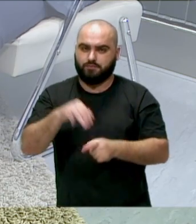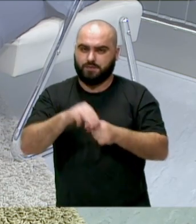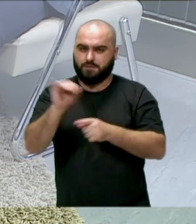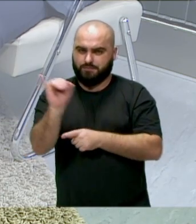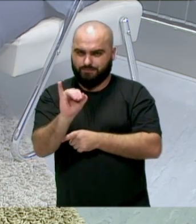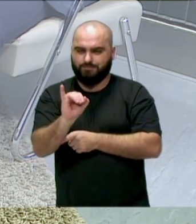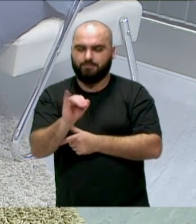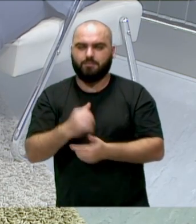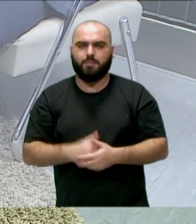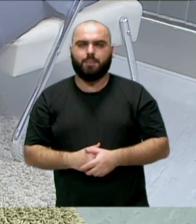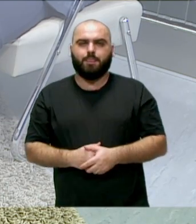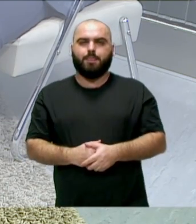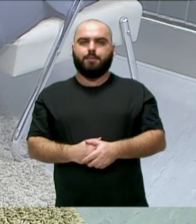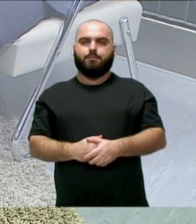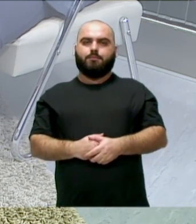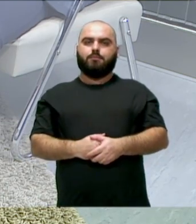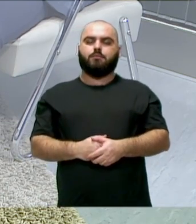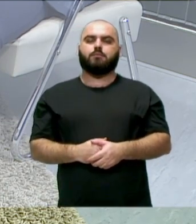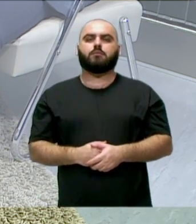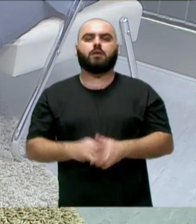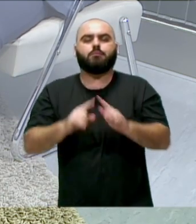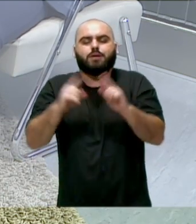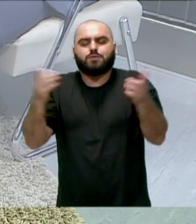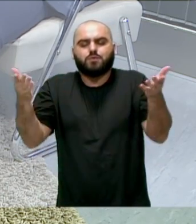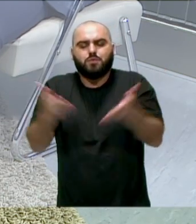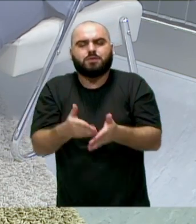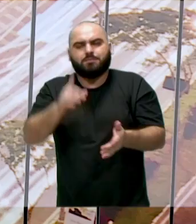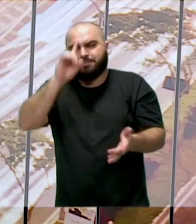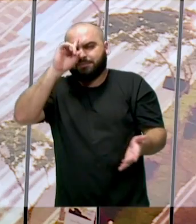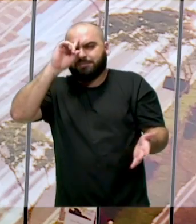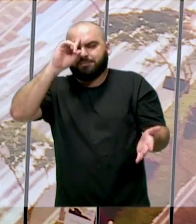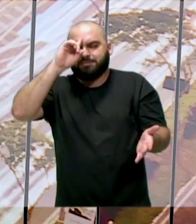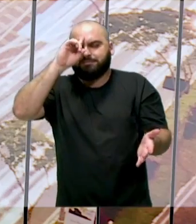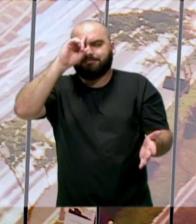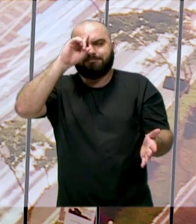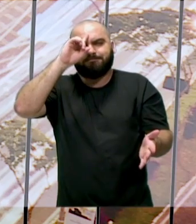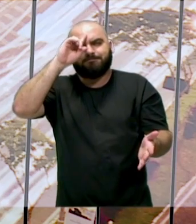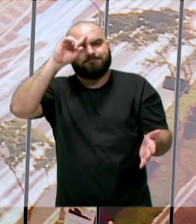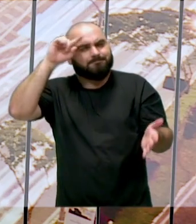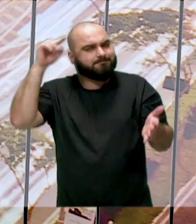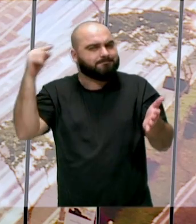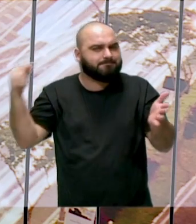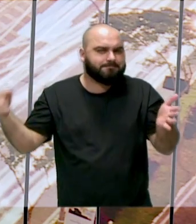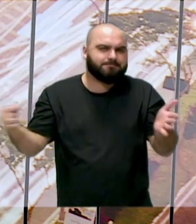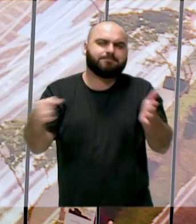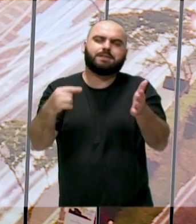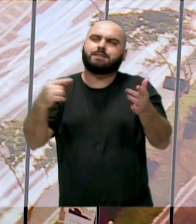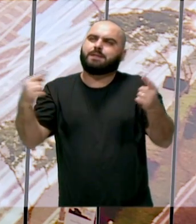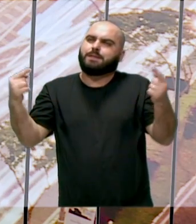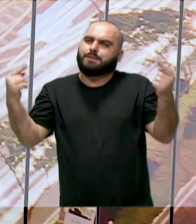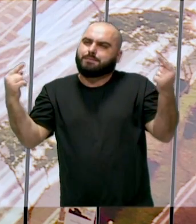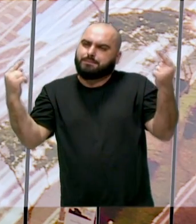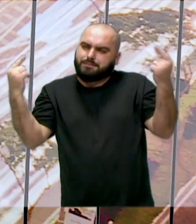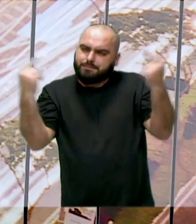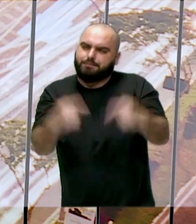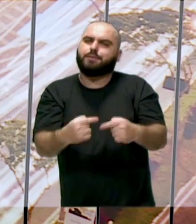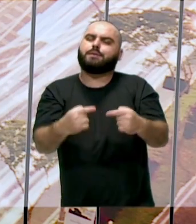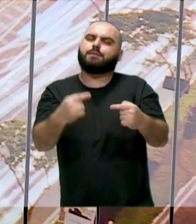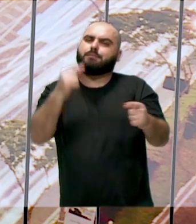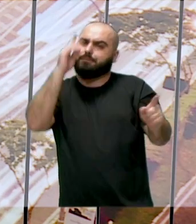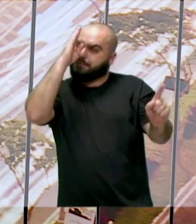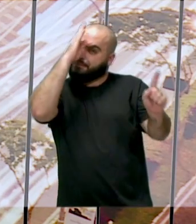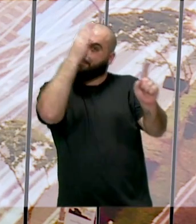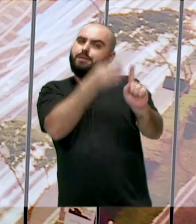Mas hoje, qual o senhor considera o principal desafio, os principais pontos de Itajaí que estão caóticos e